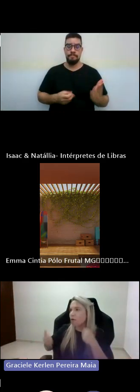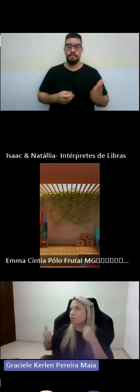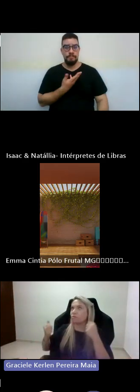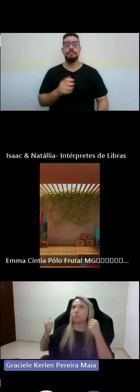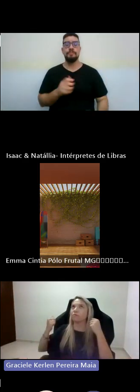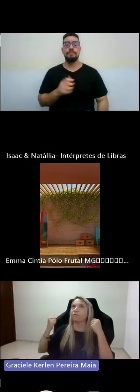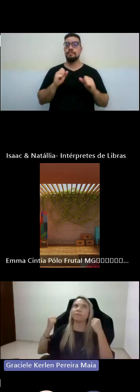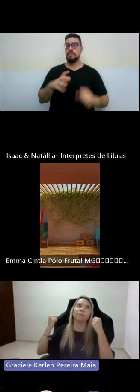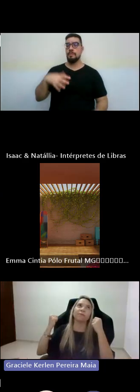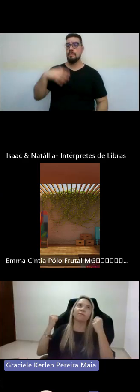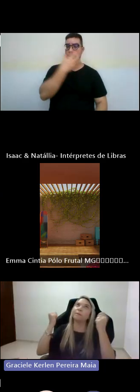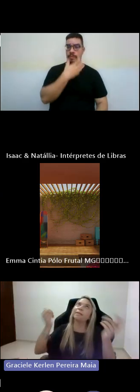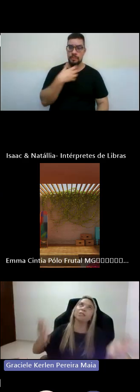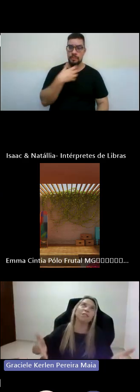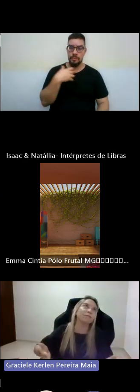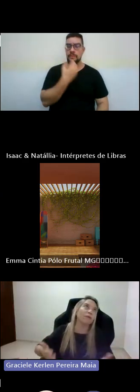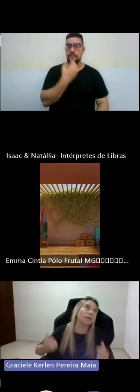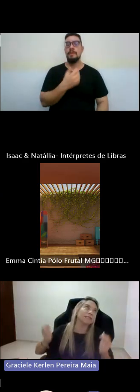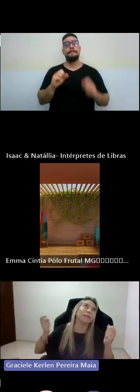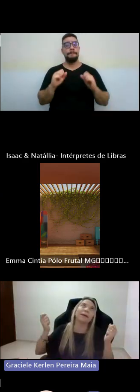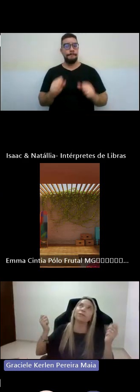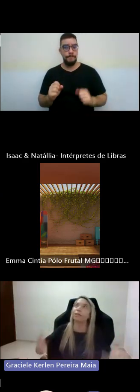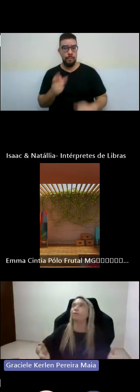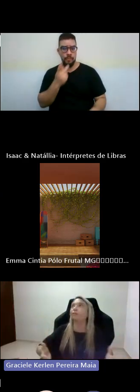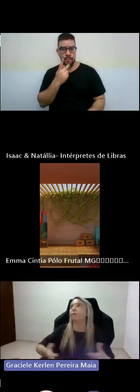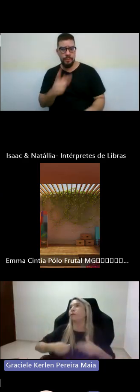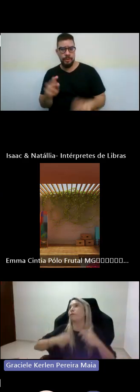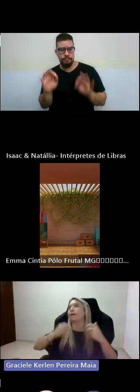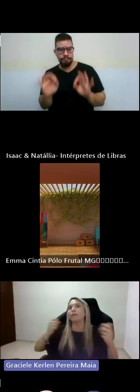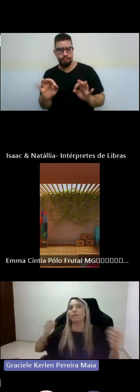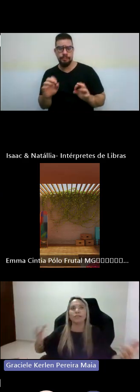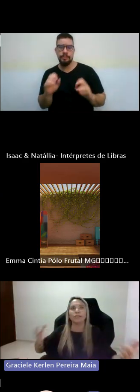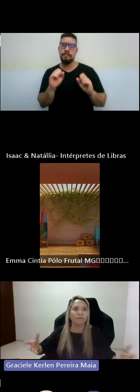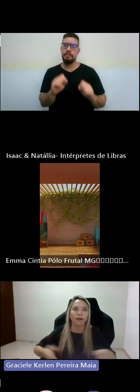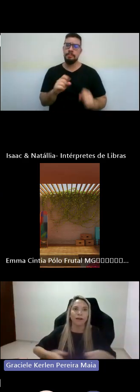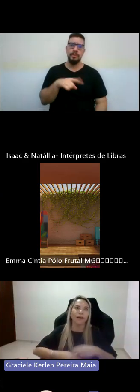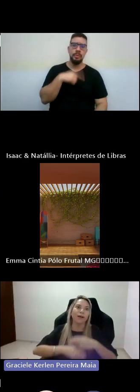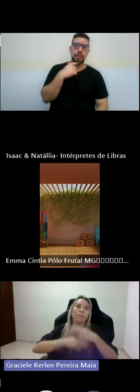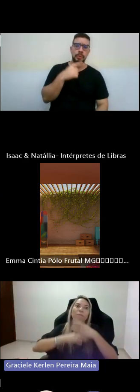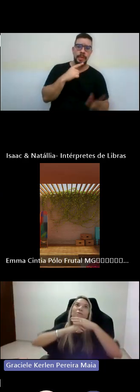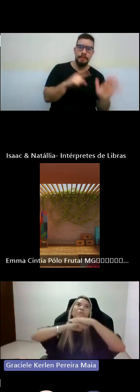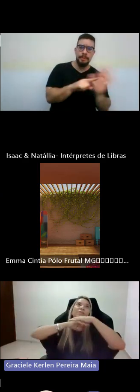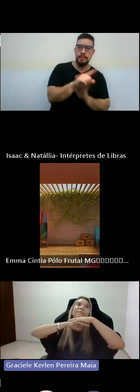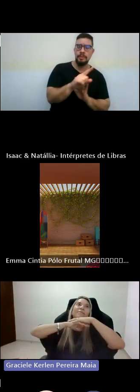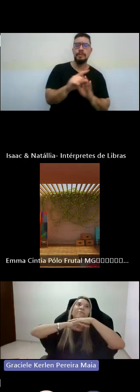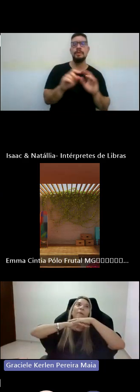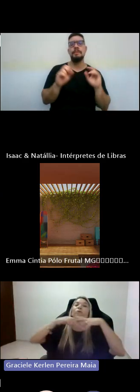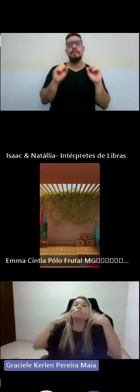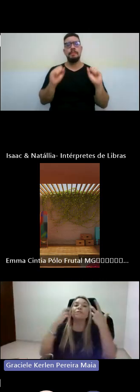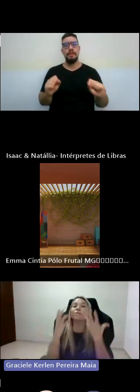eu posso fazer uma afirmativa, uma exclamativa, uma interrogativa.